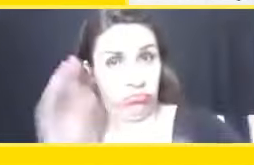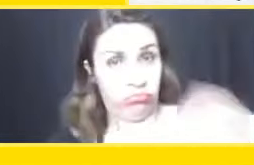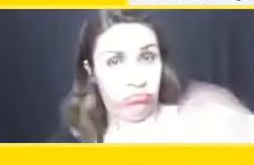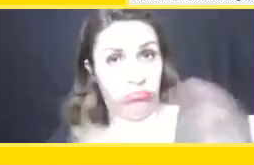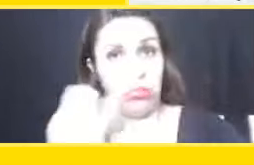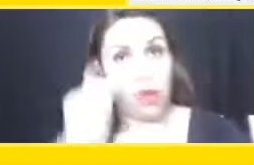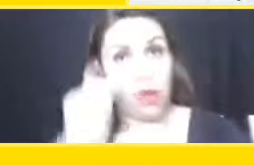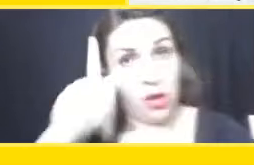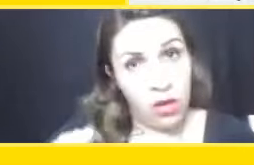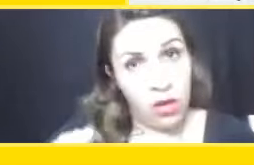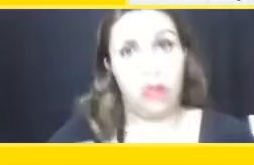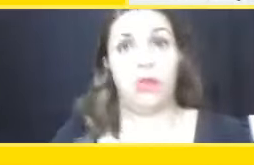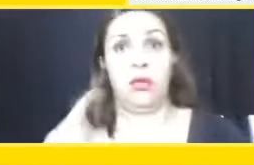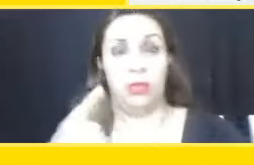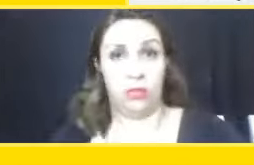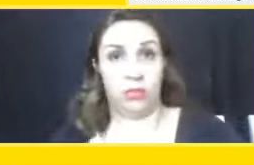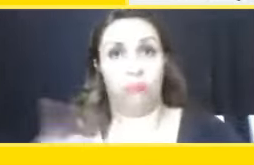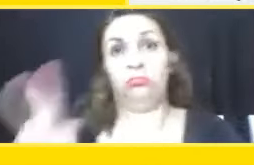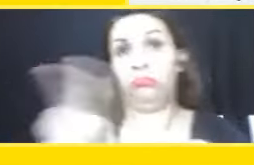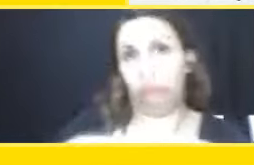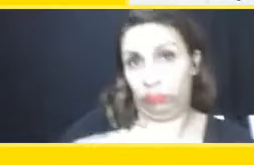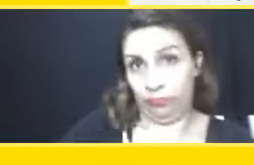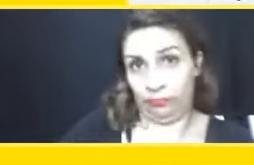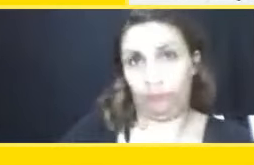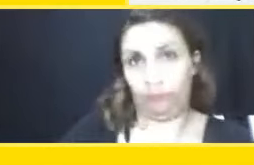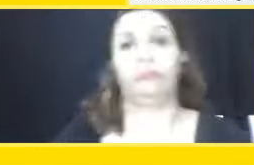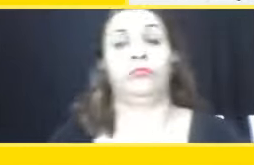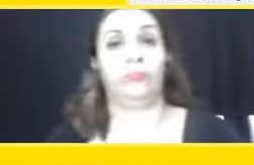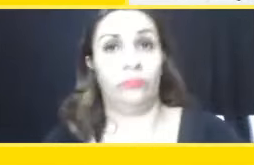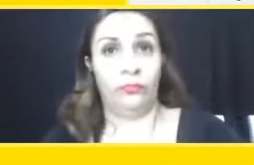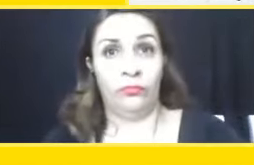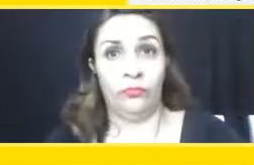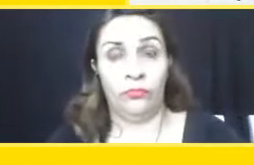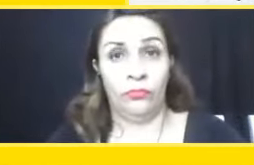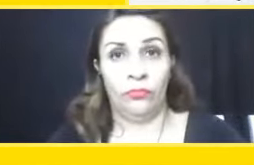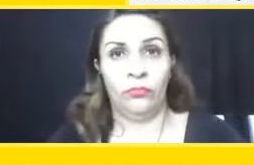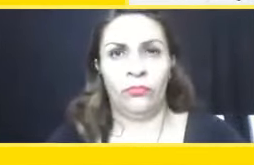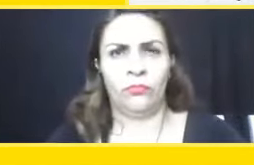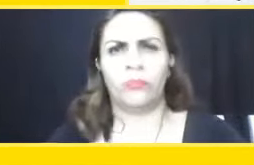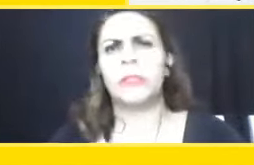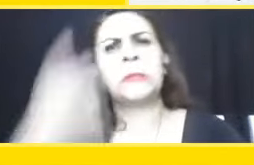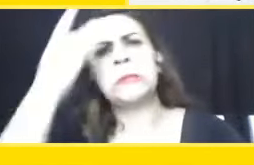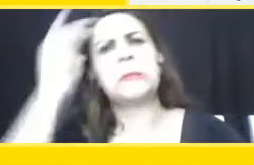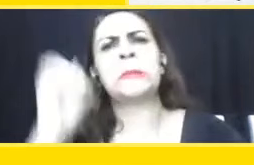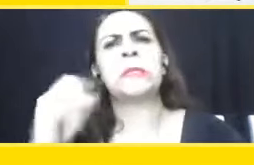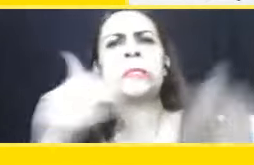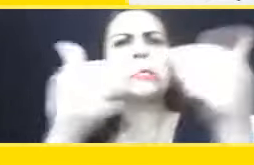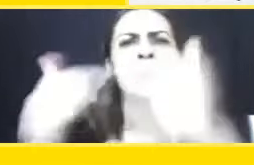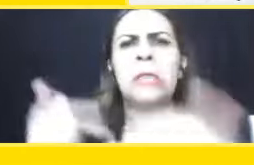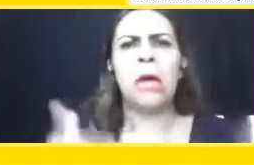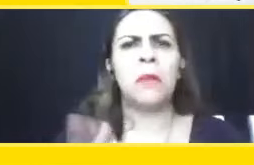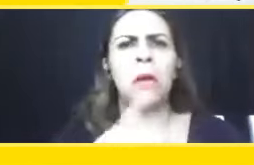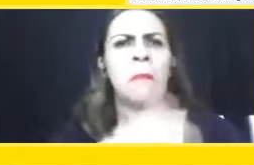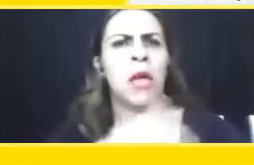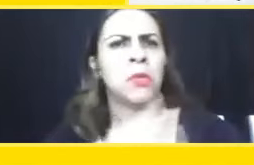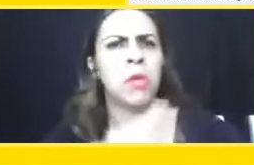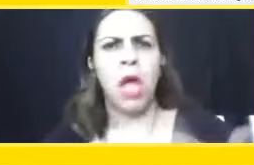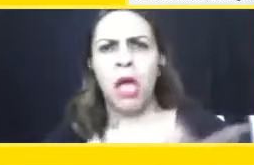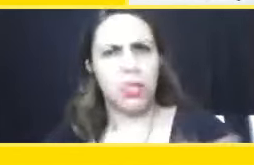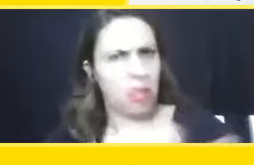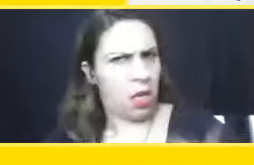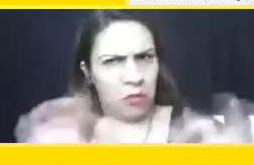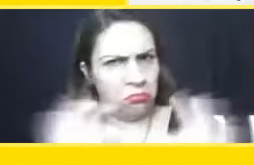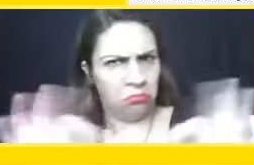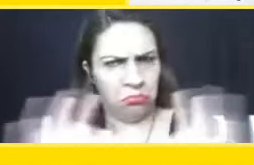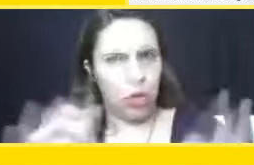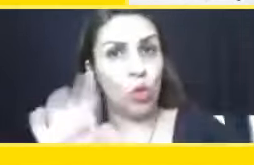os pensionistas. Quem Pensionistas do Distrito Federal. estiver trabalhando aí na rede privada não atinge. Essa reforma é